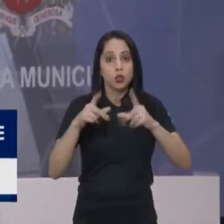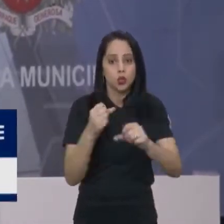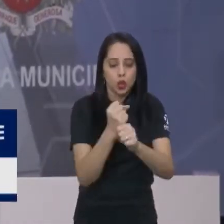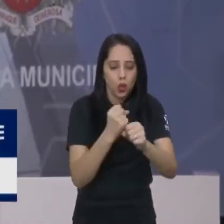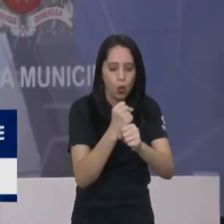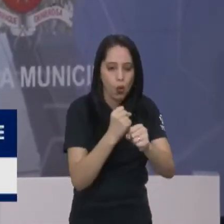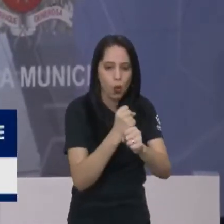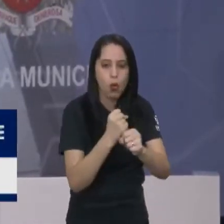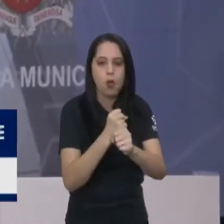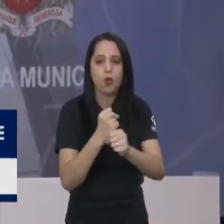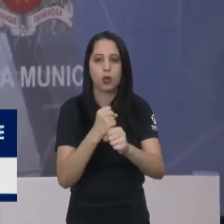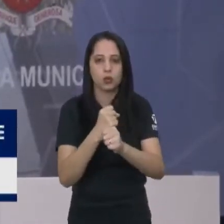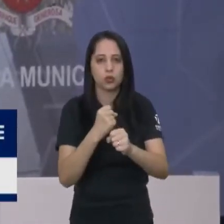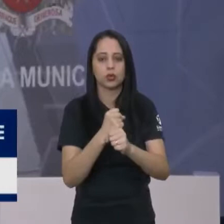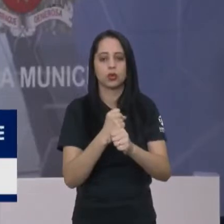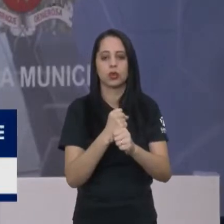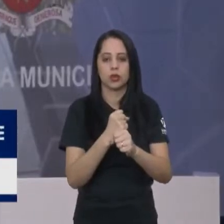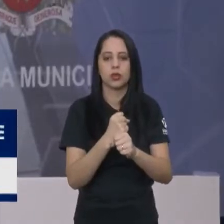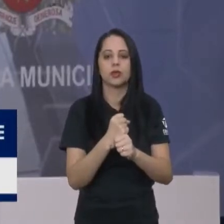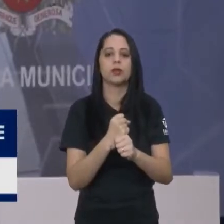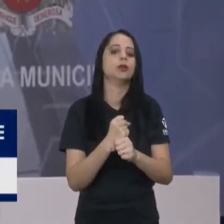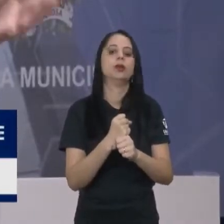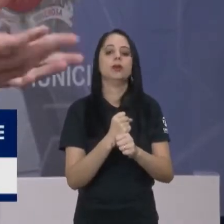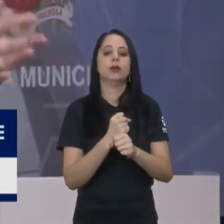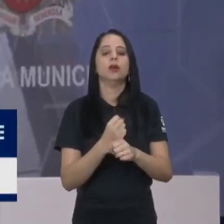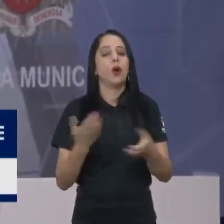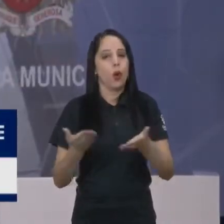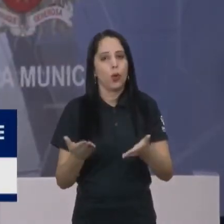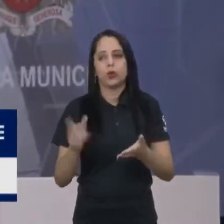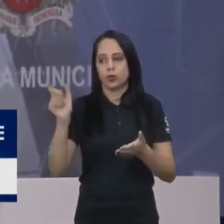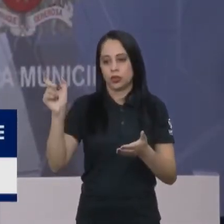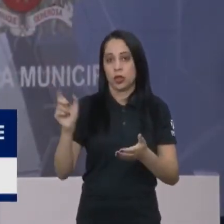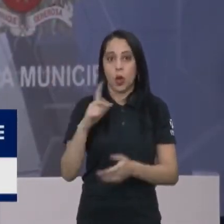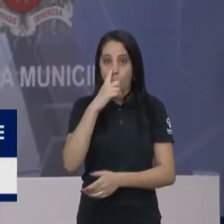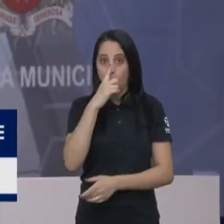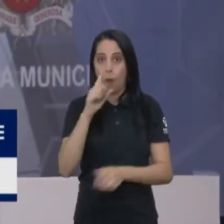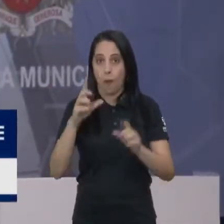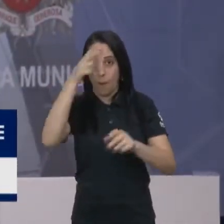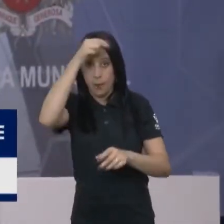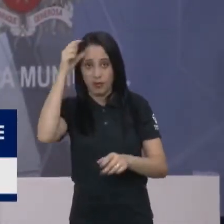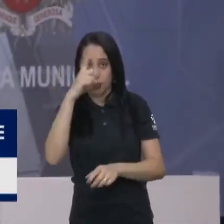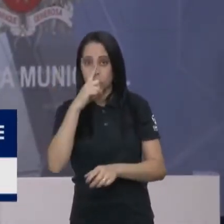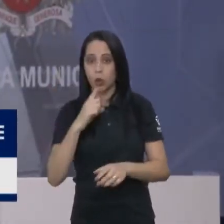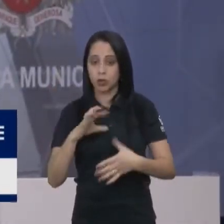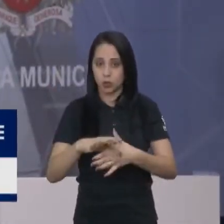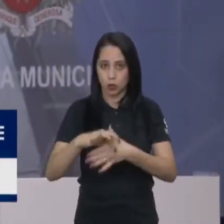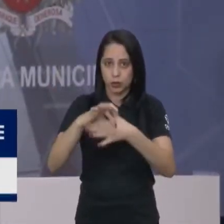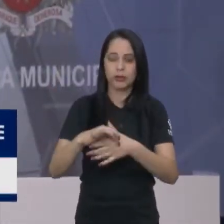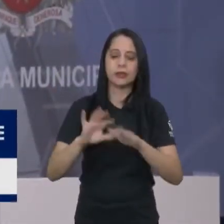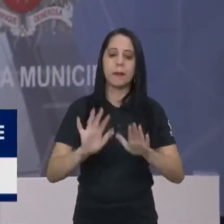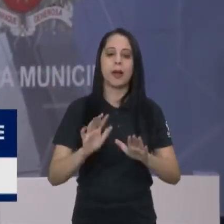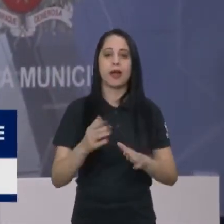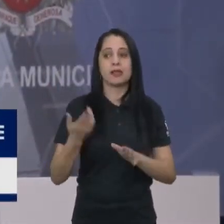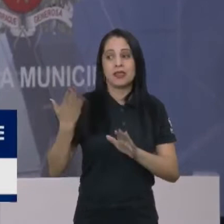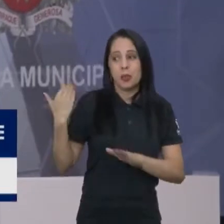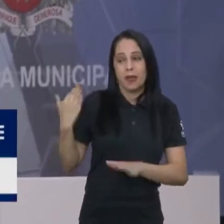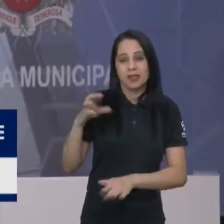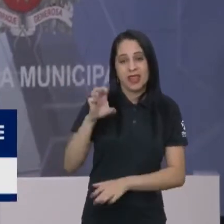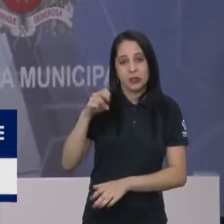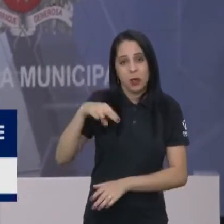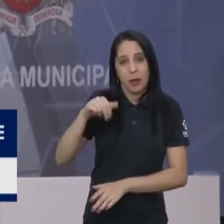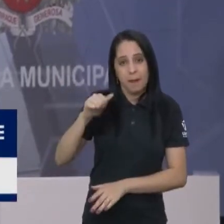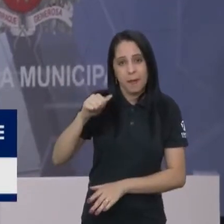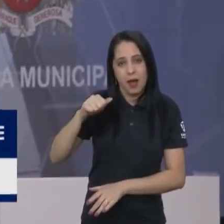eu sou muito grato ao Emanuel, desse grupo político, e hoje, inclusive, o Anderson lidera esse grupo. O Emanuel foi o grande introdutor, ele, a Ruana,